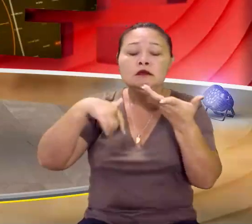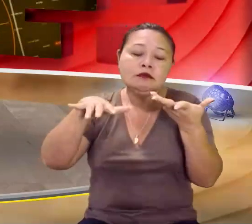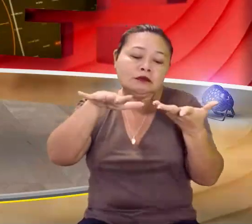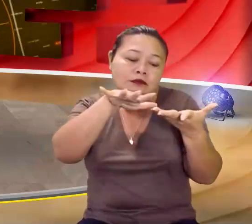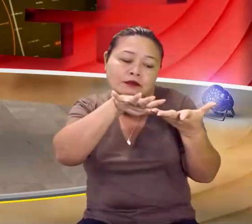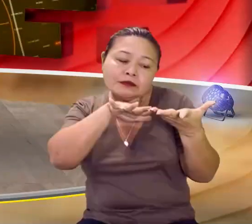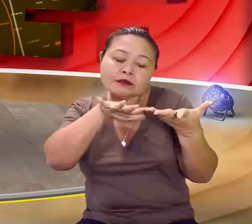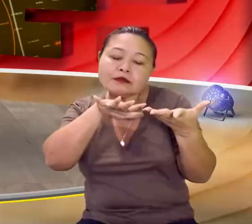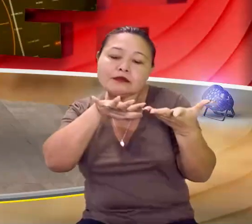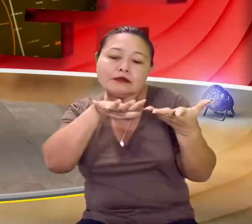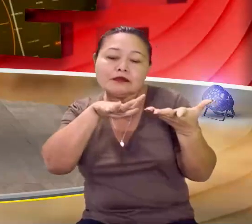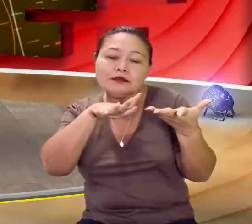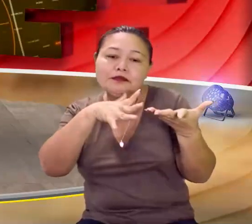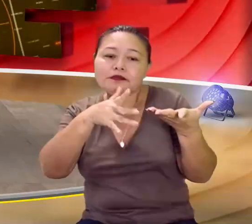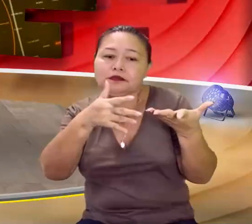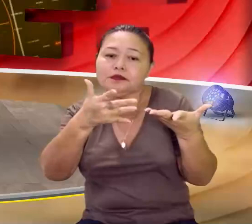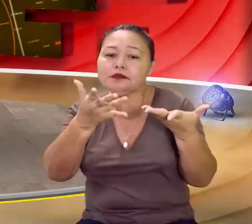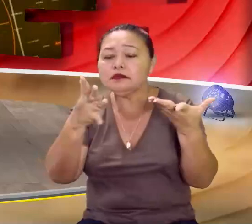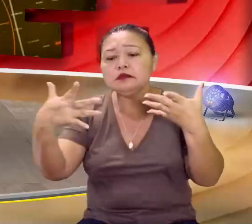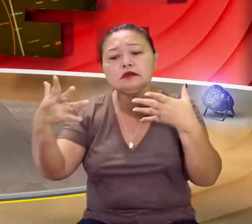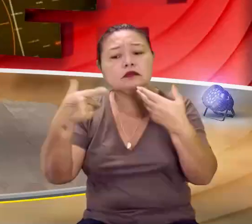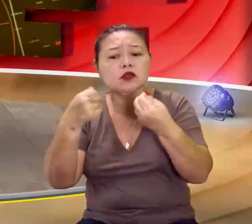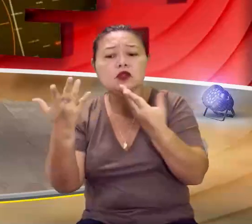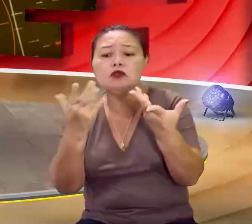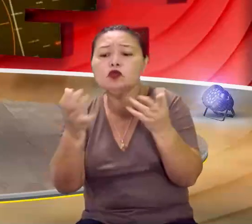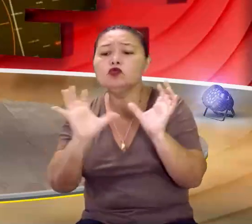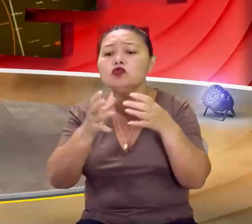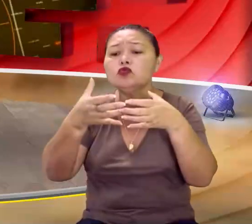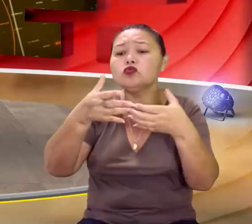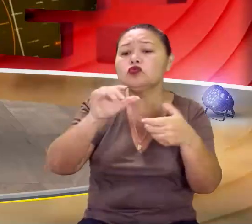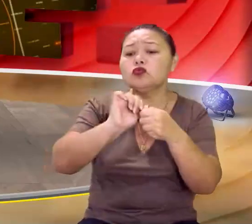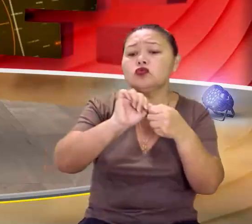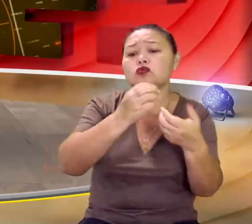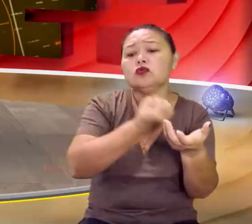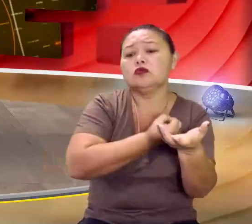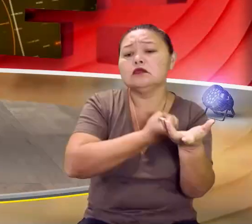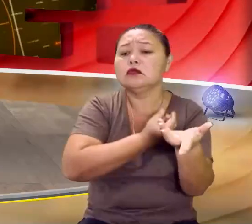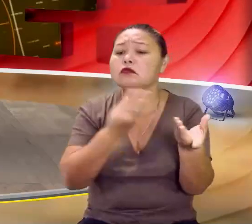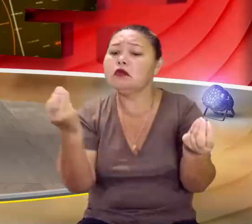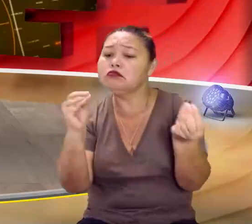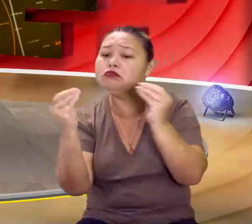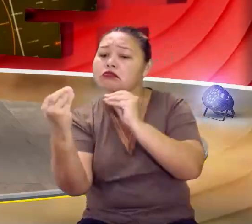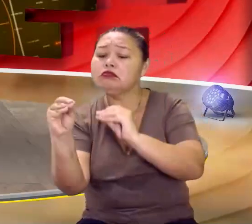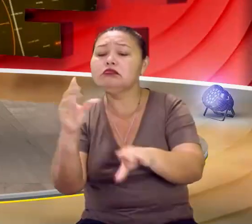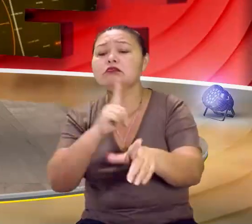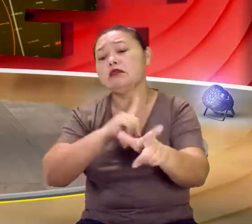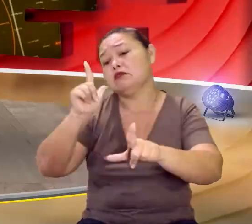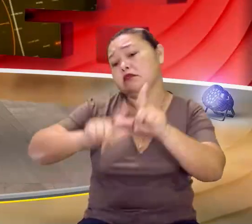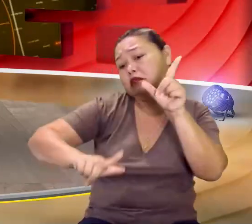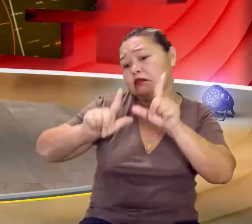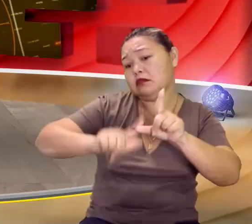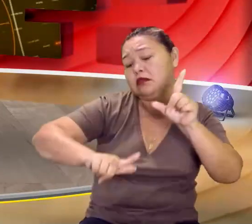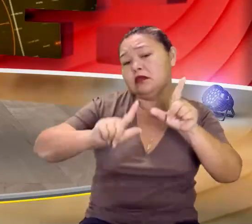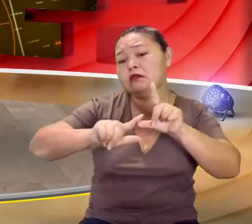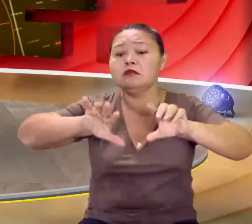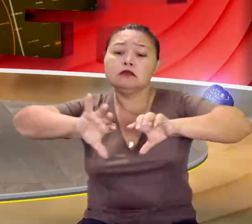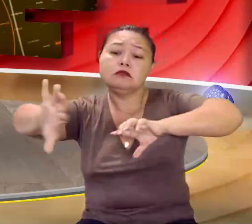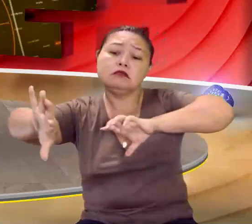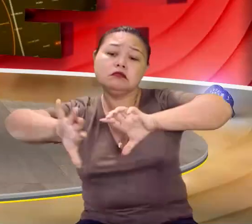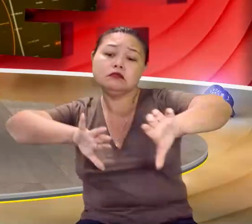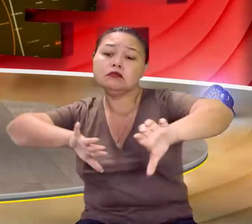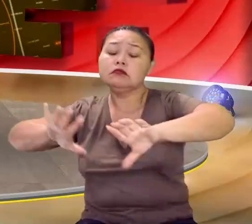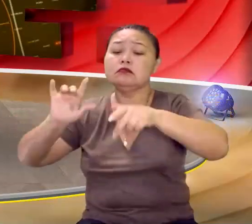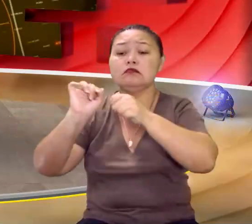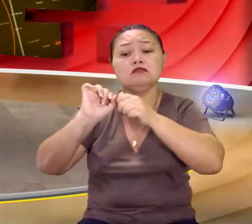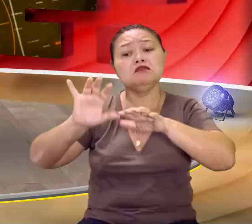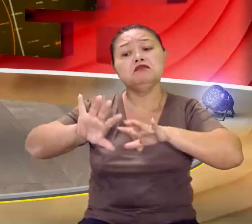ali mais algébrica, né? Numéricos, aquela parte de manusear alguns números, algumas letras, separar uns elementos para